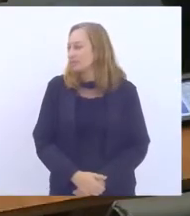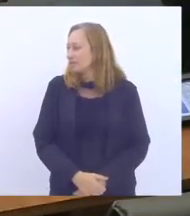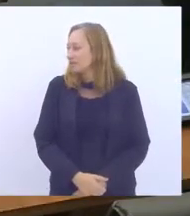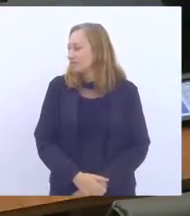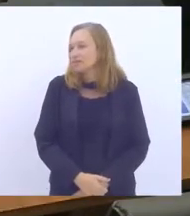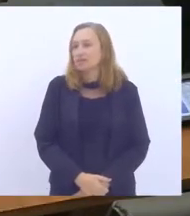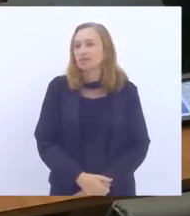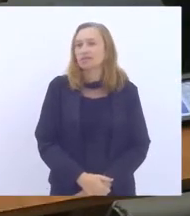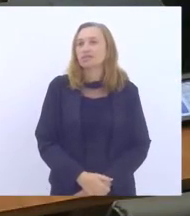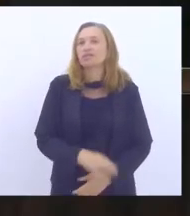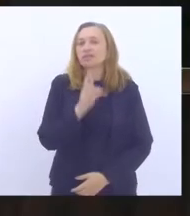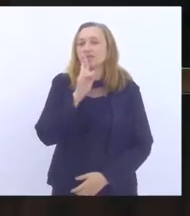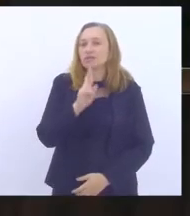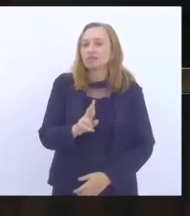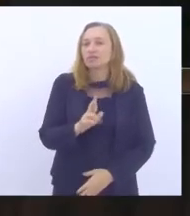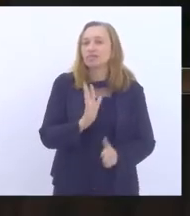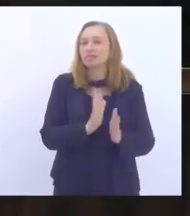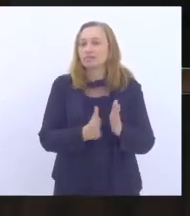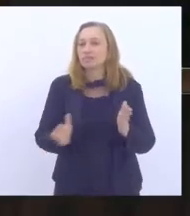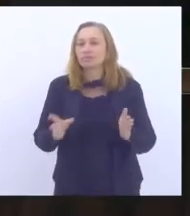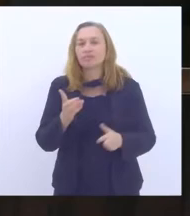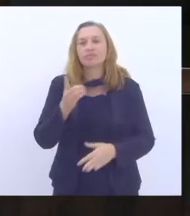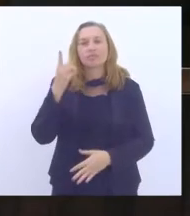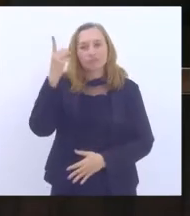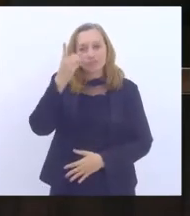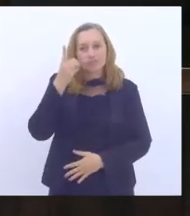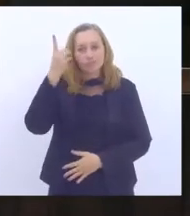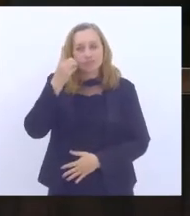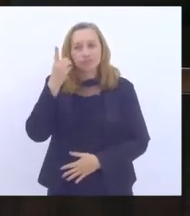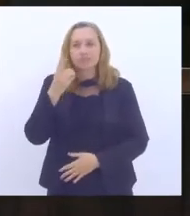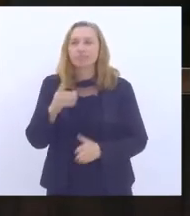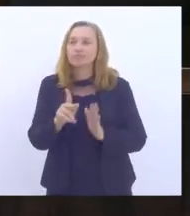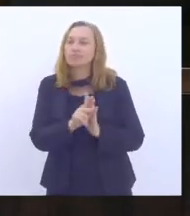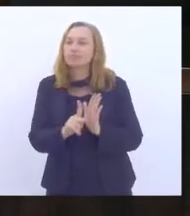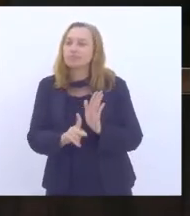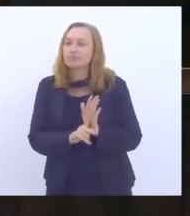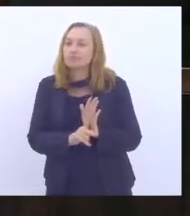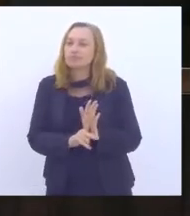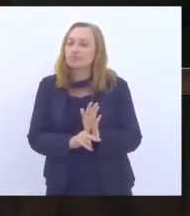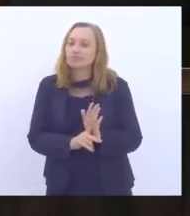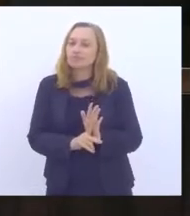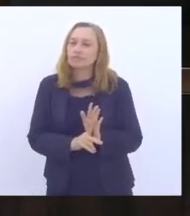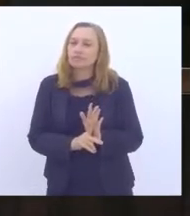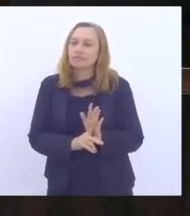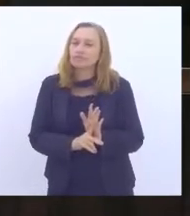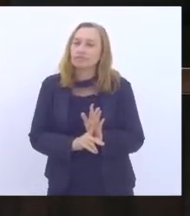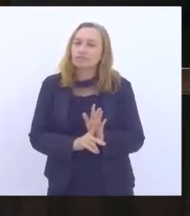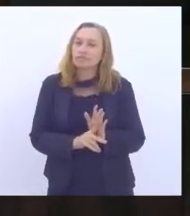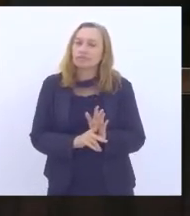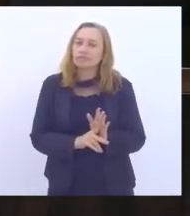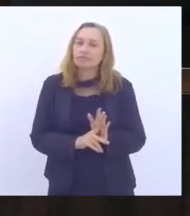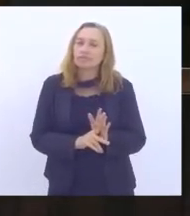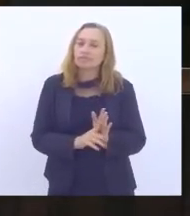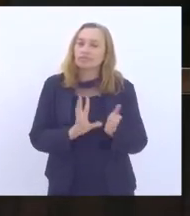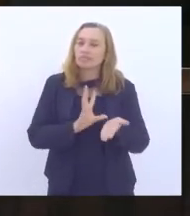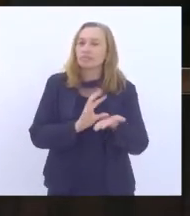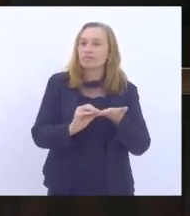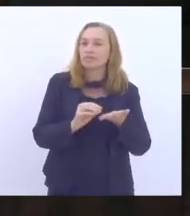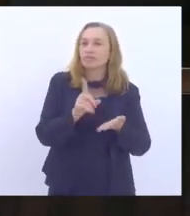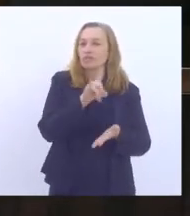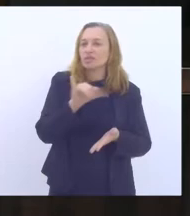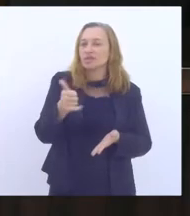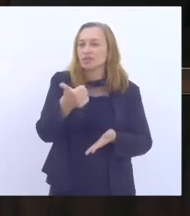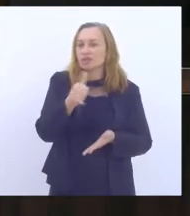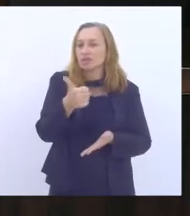eu vou responder à questão de hoje a deputada esse projeto vai trago-lhe a pauta do dia onze na